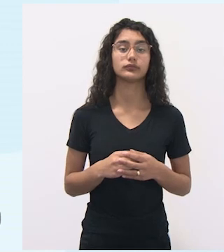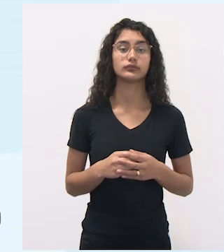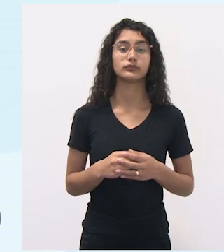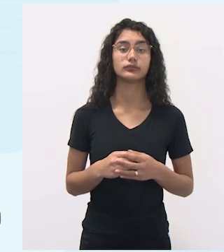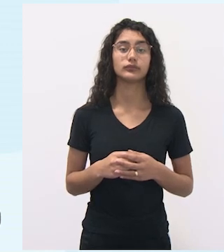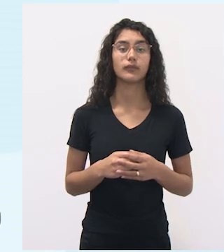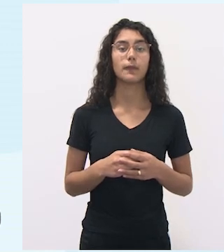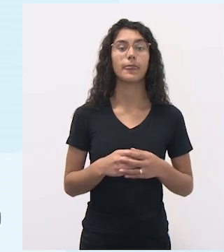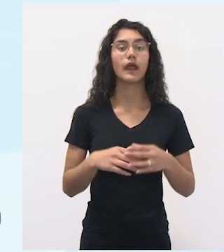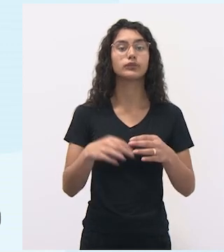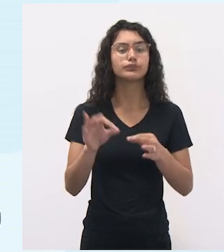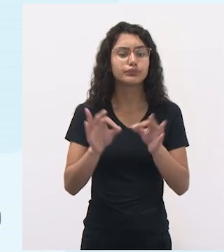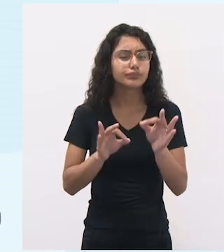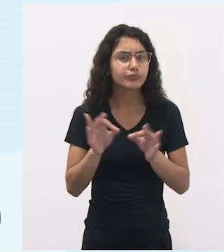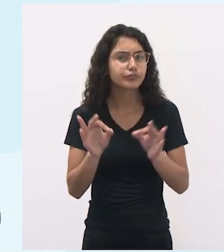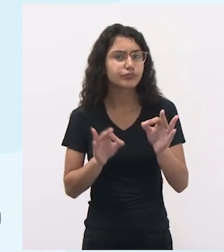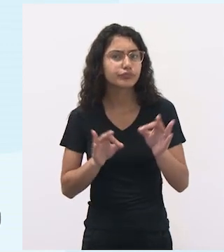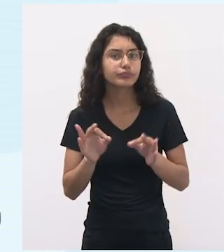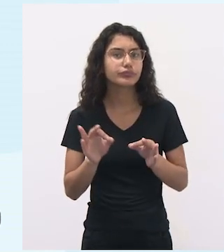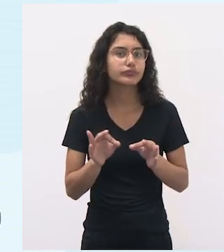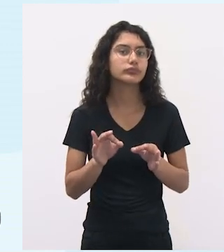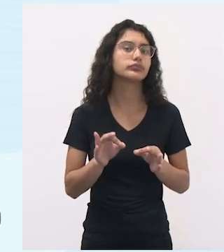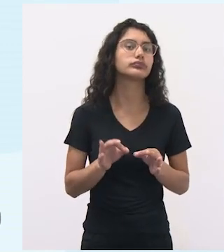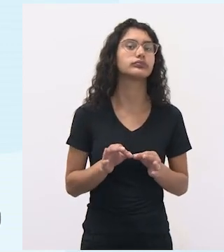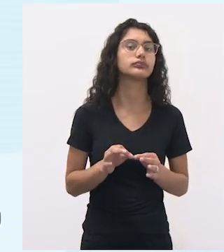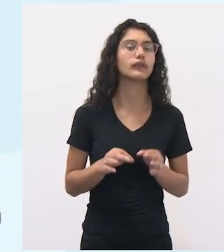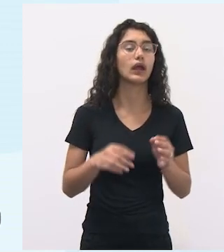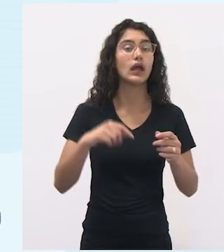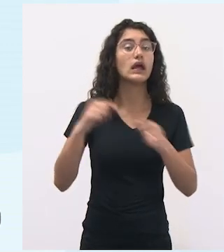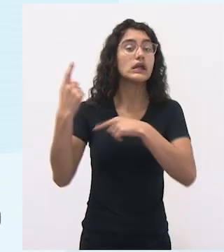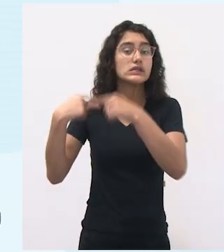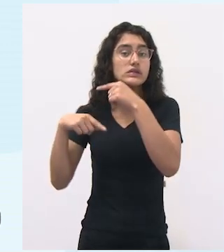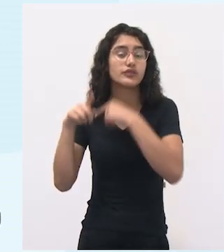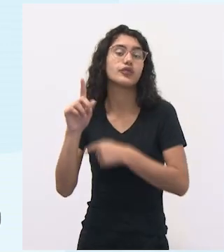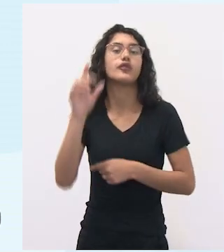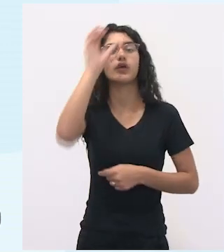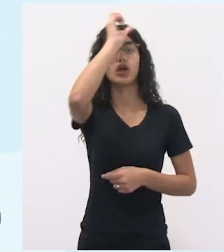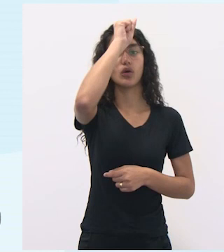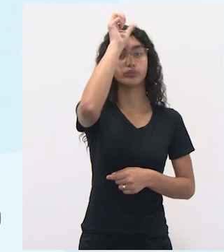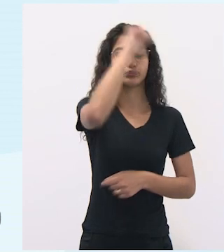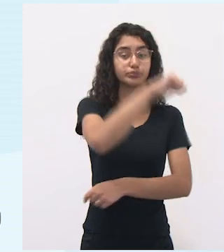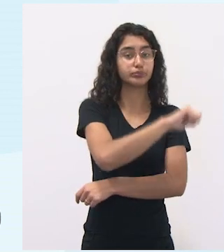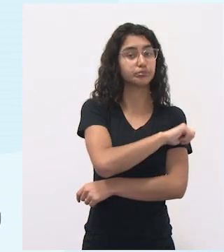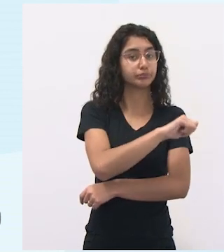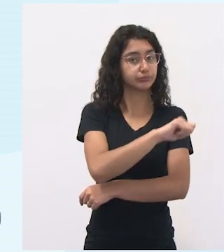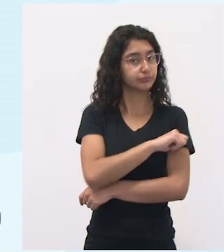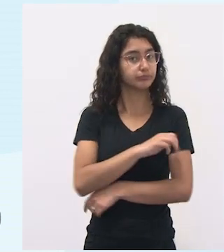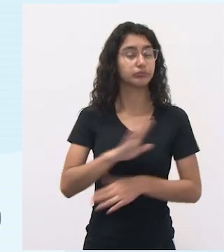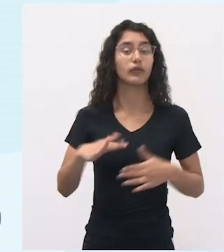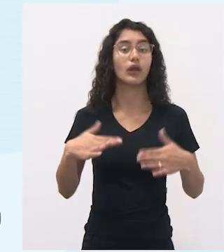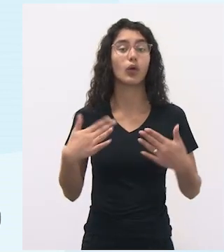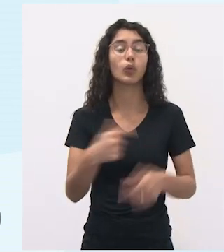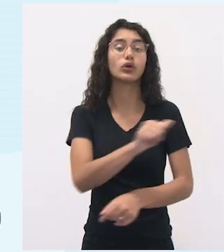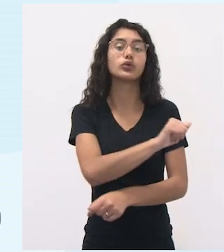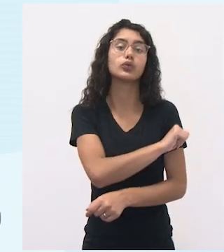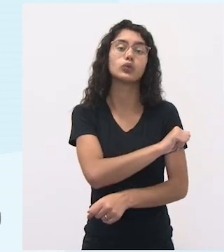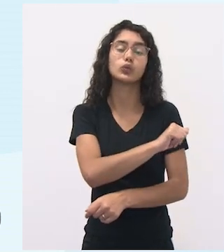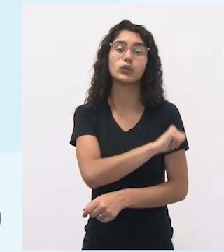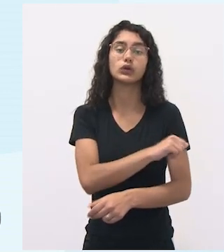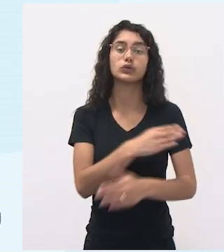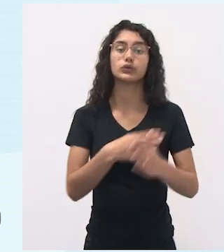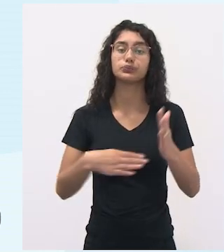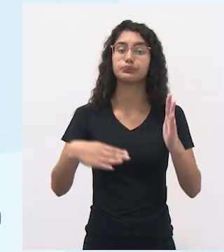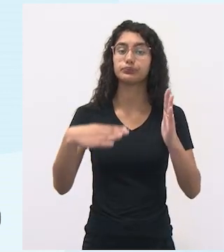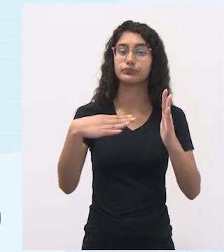mais alinhado com aqueles conhecimentos que eu quero desenvolver no meu aluno. Então, eu quero, quando o meu aluno atinge, por